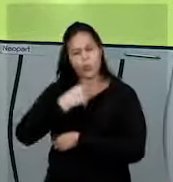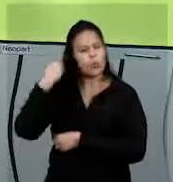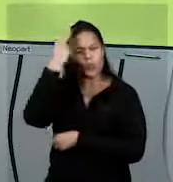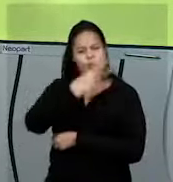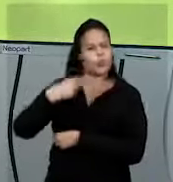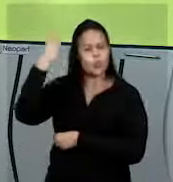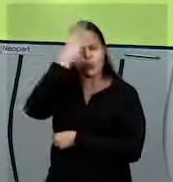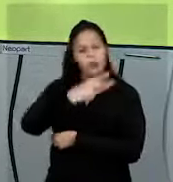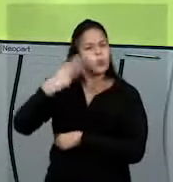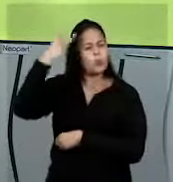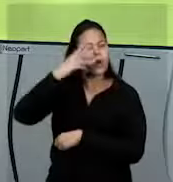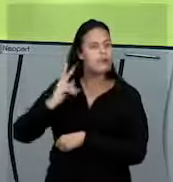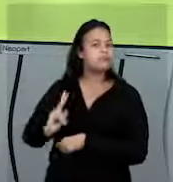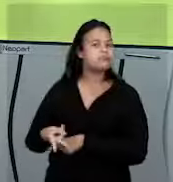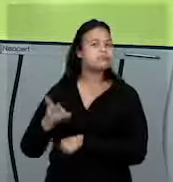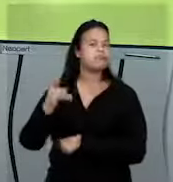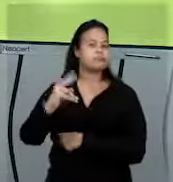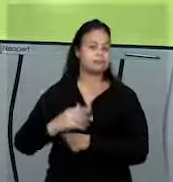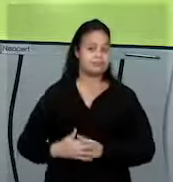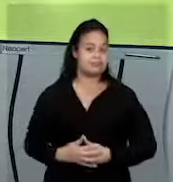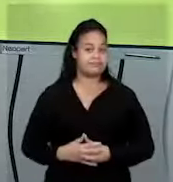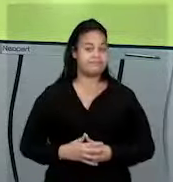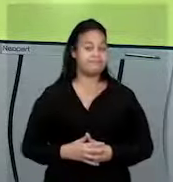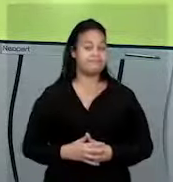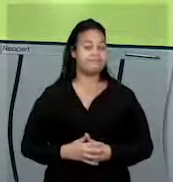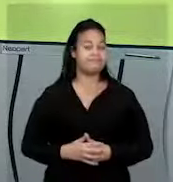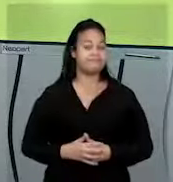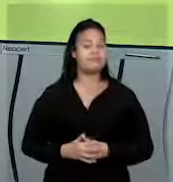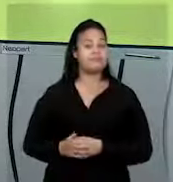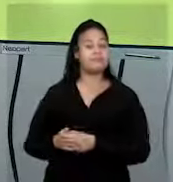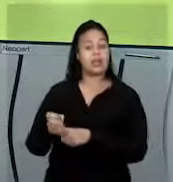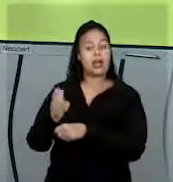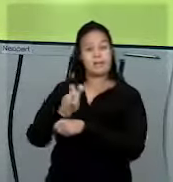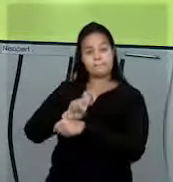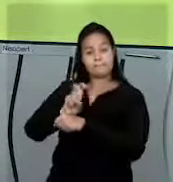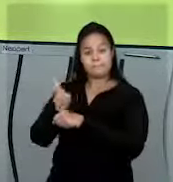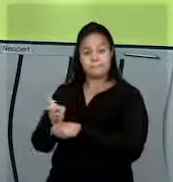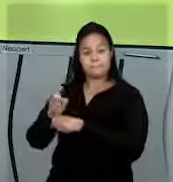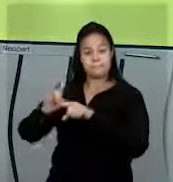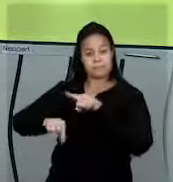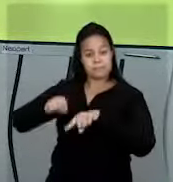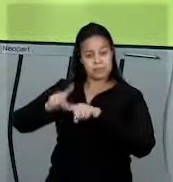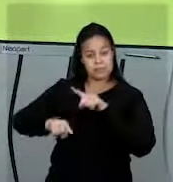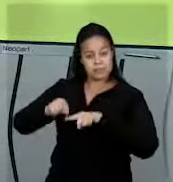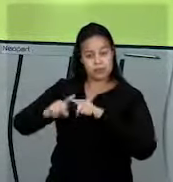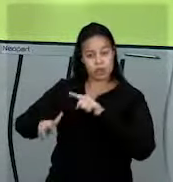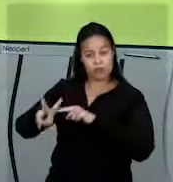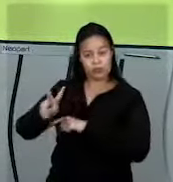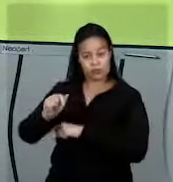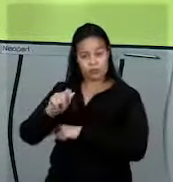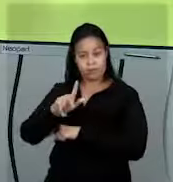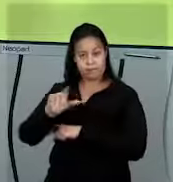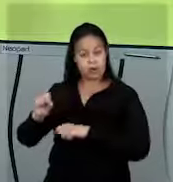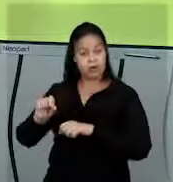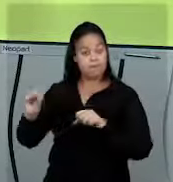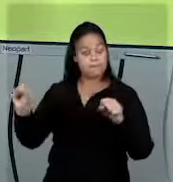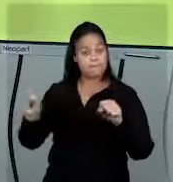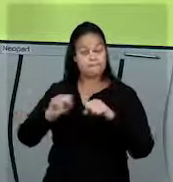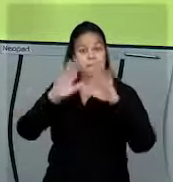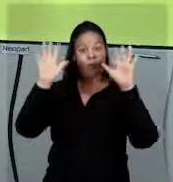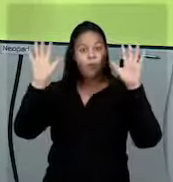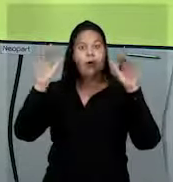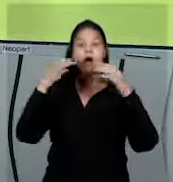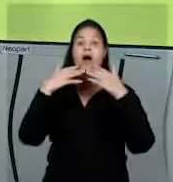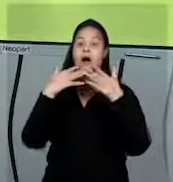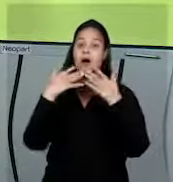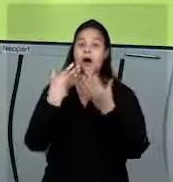com a mesma potência. E a máquina térmica, a máquina a vapor, foi o boom do momento,